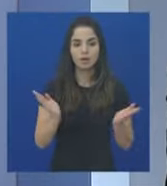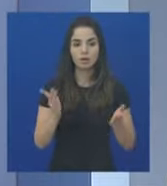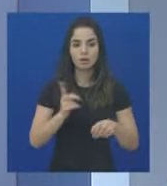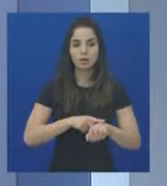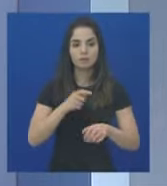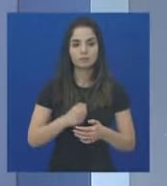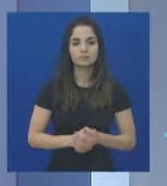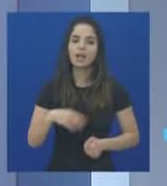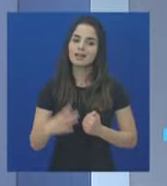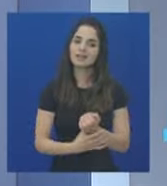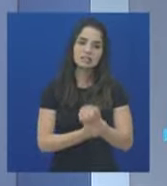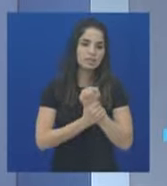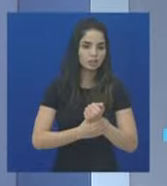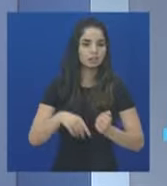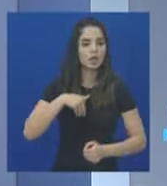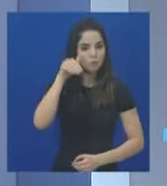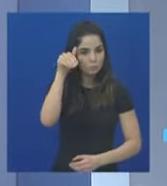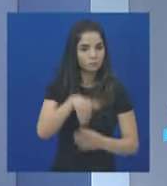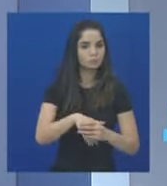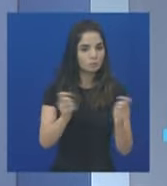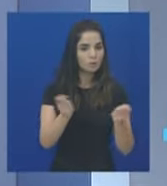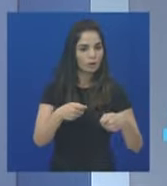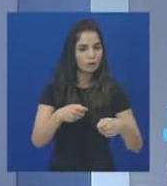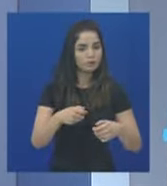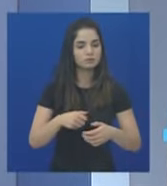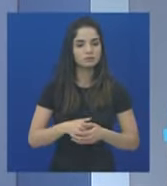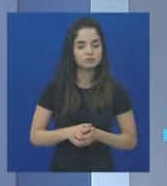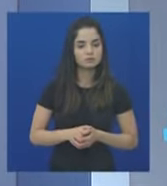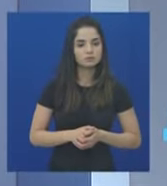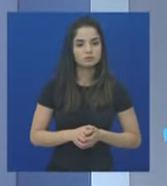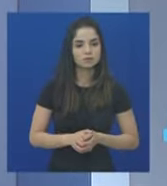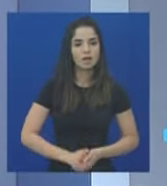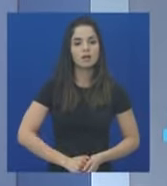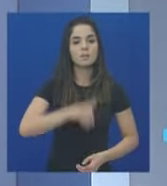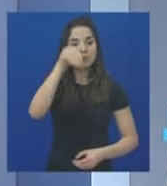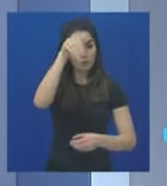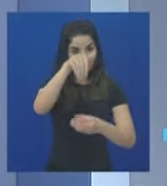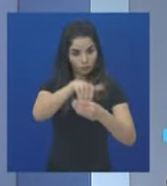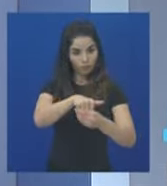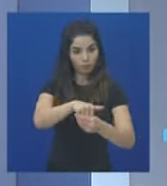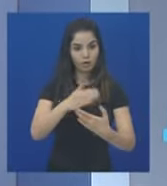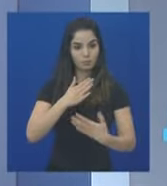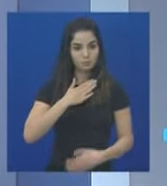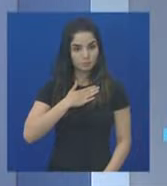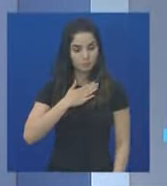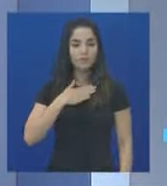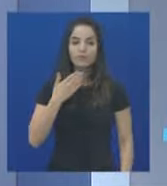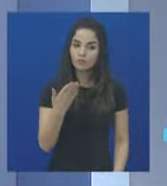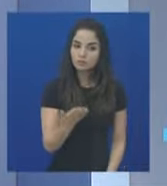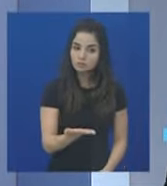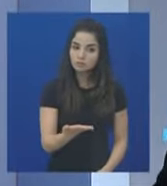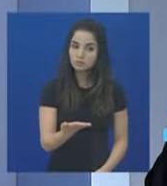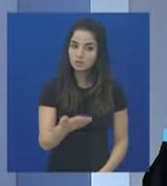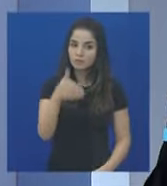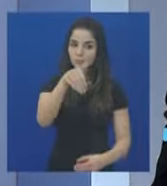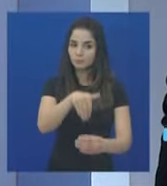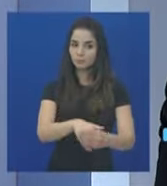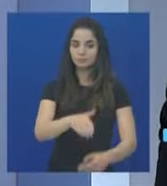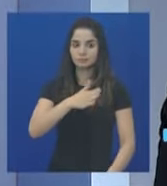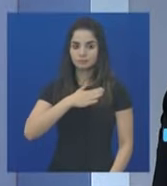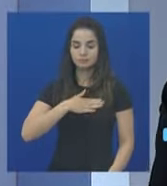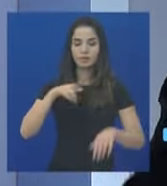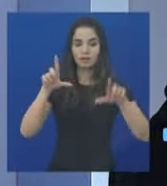Quero garantir que sou candidato. Quero garantir que meus votos, você vai votar no Marquinho, vai aparecer